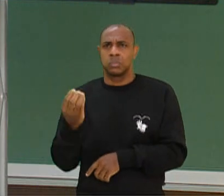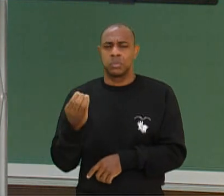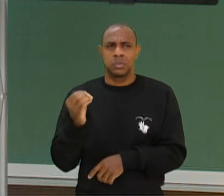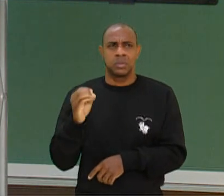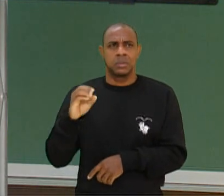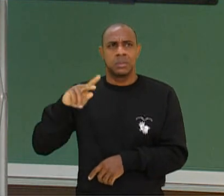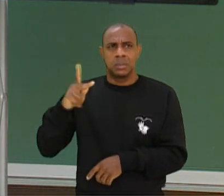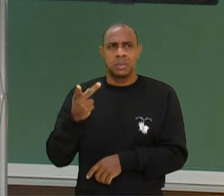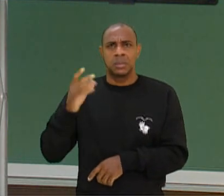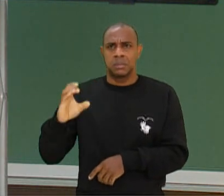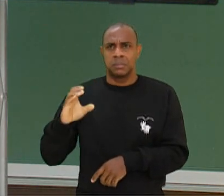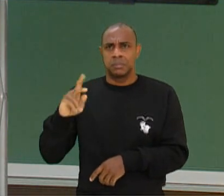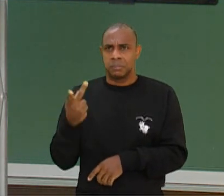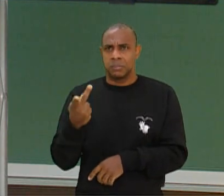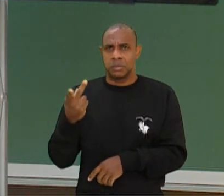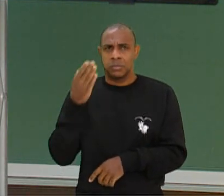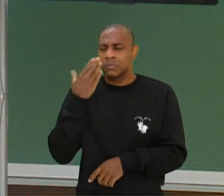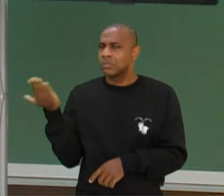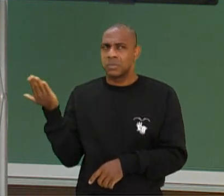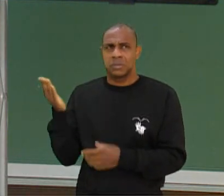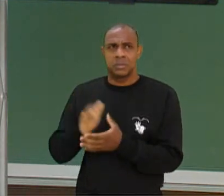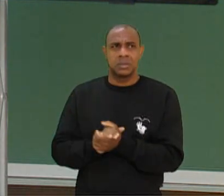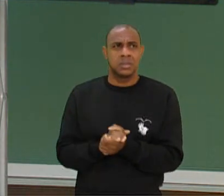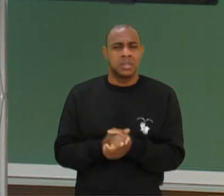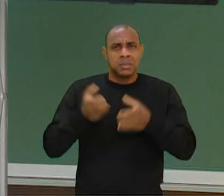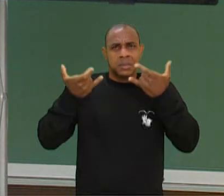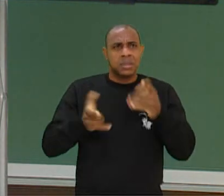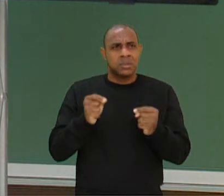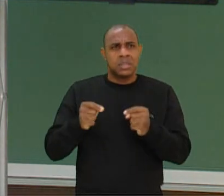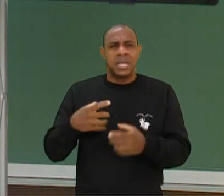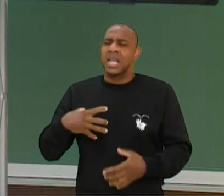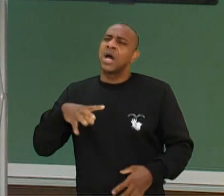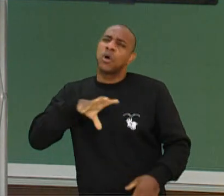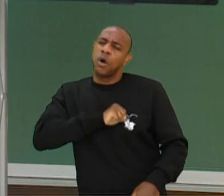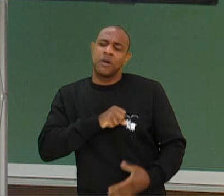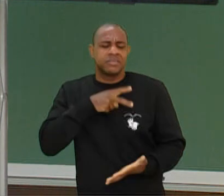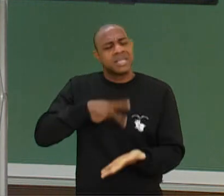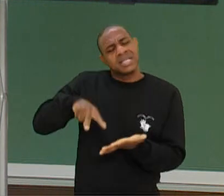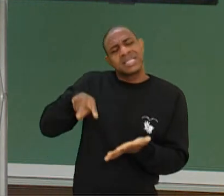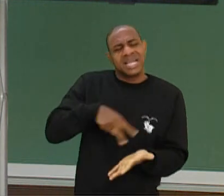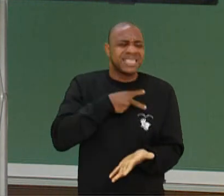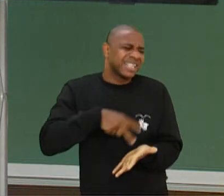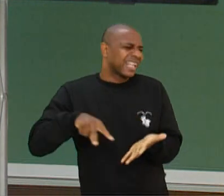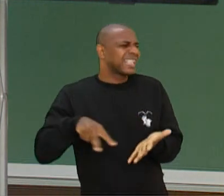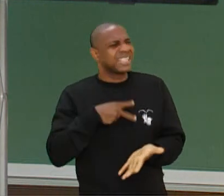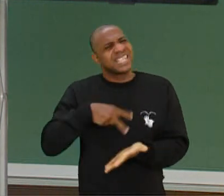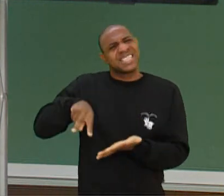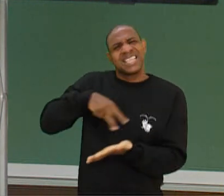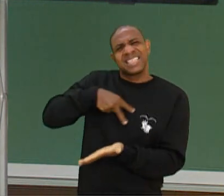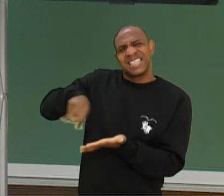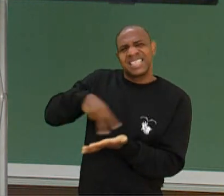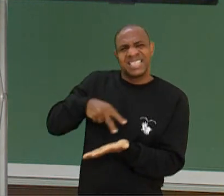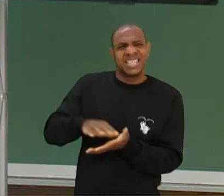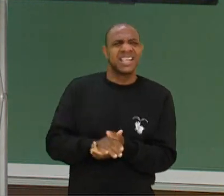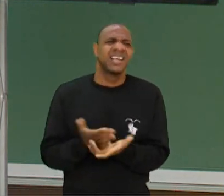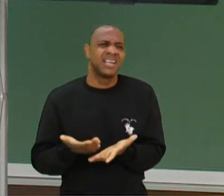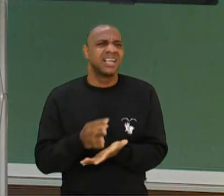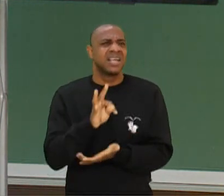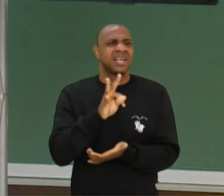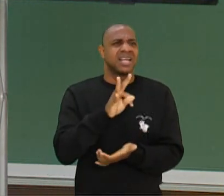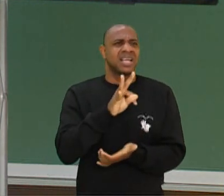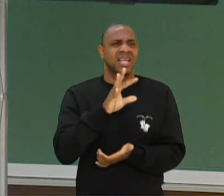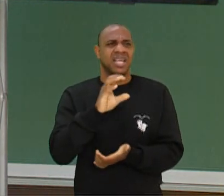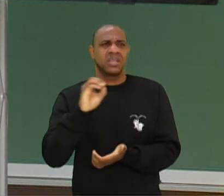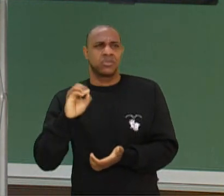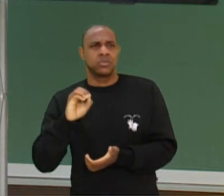né? Então, o que ela fala aqui, né? Que ela curte dançar bastante, o too much, eu poderia traduzir como